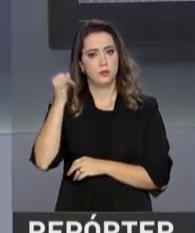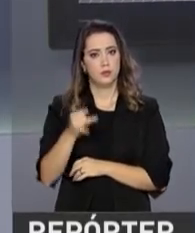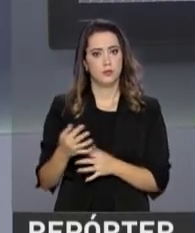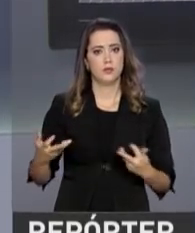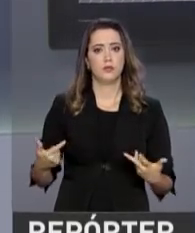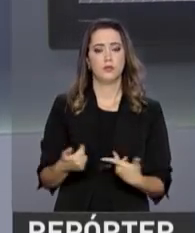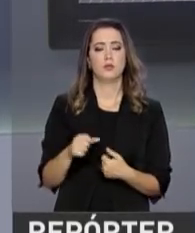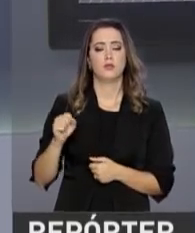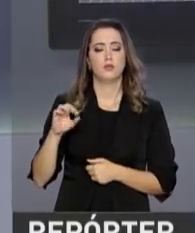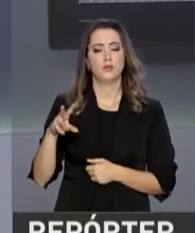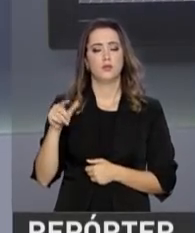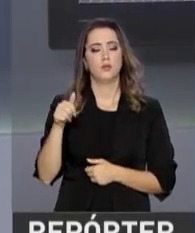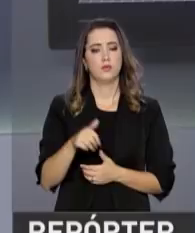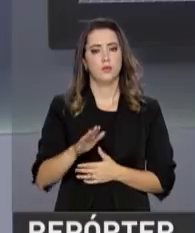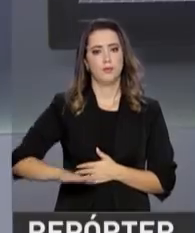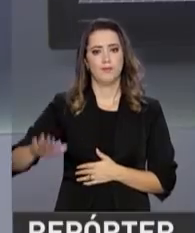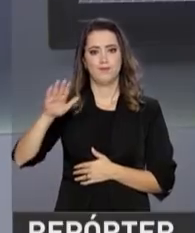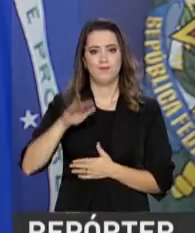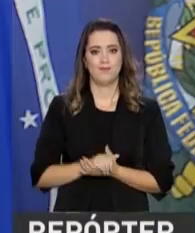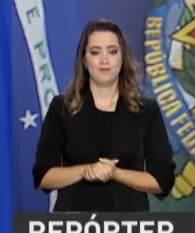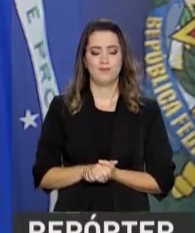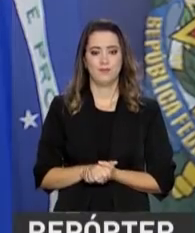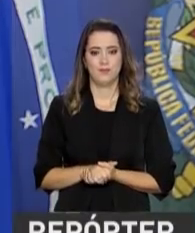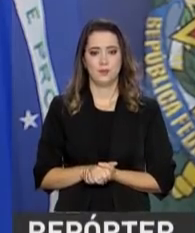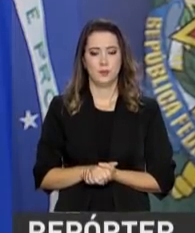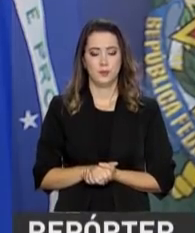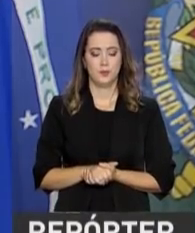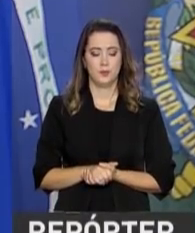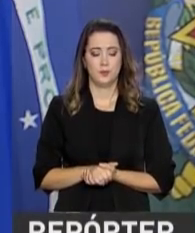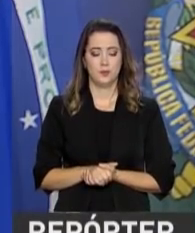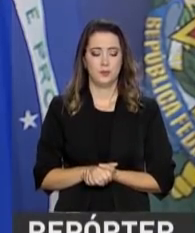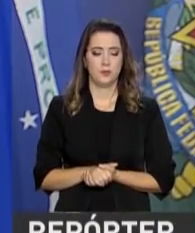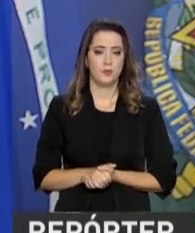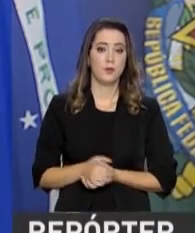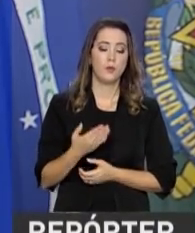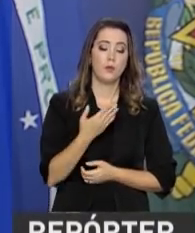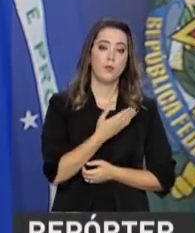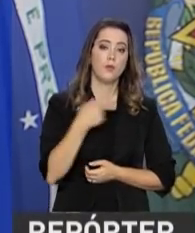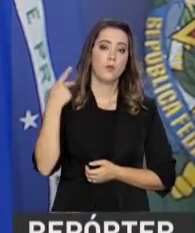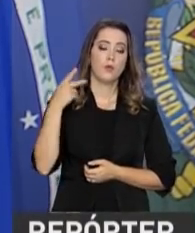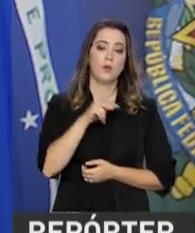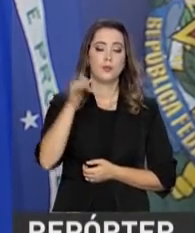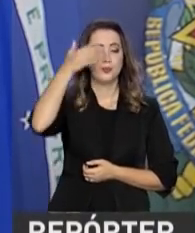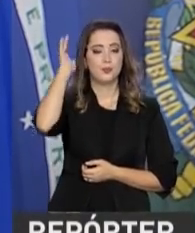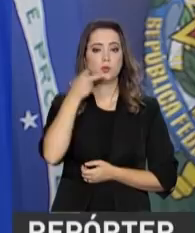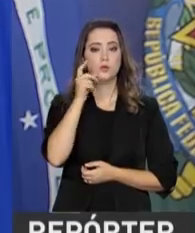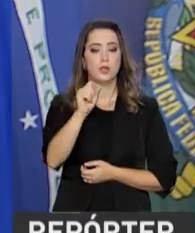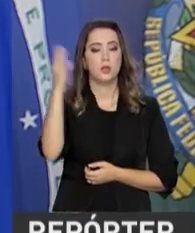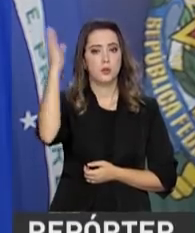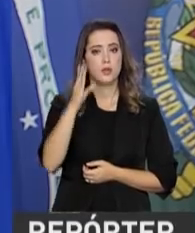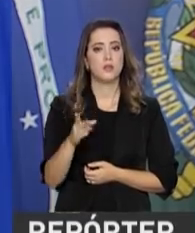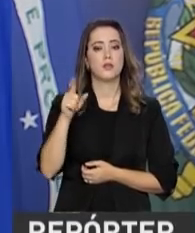de qualidade para todas as crianças. O Brasil, né? O Brasil é um país, um grande país, tem um